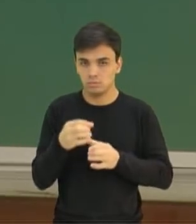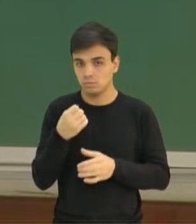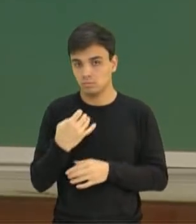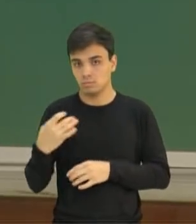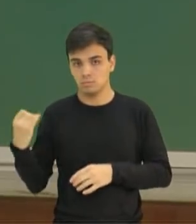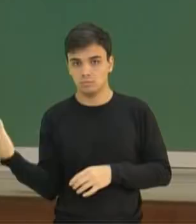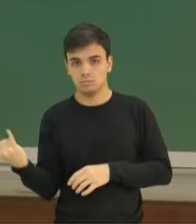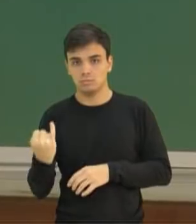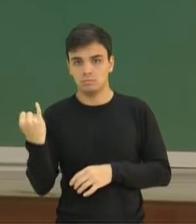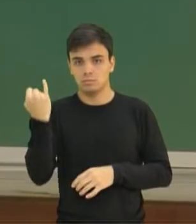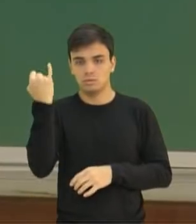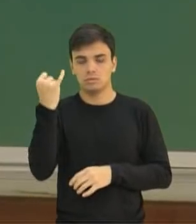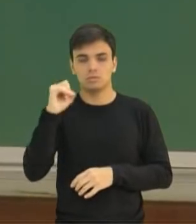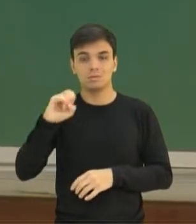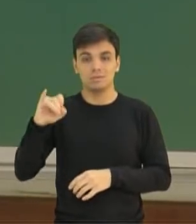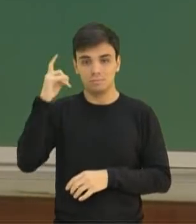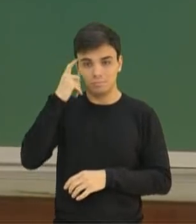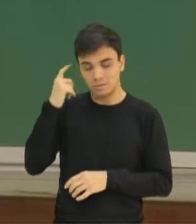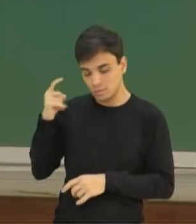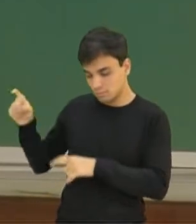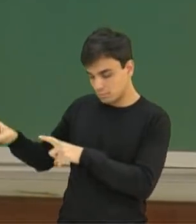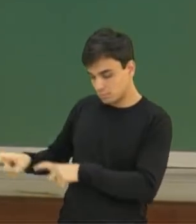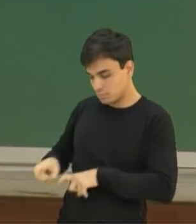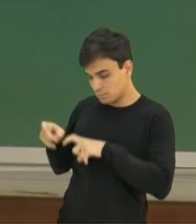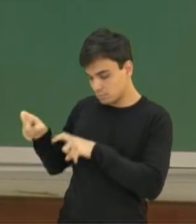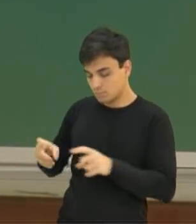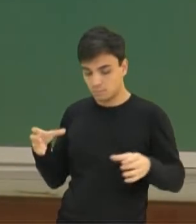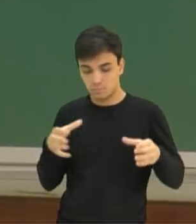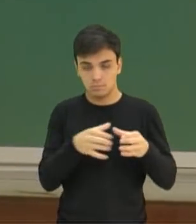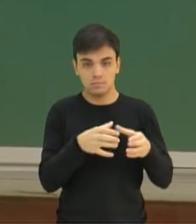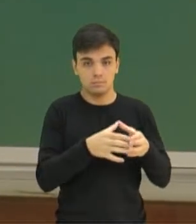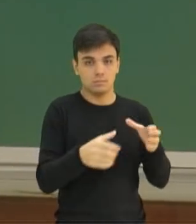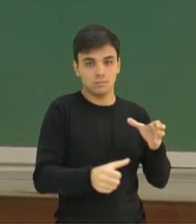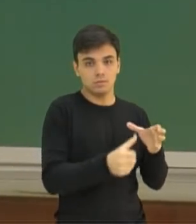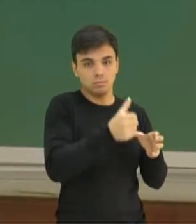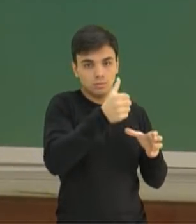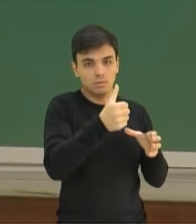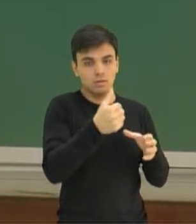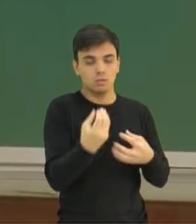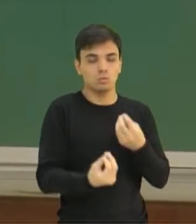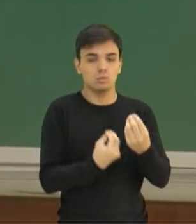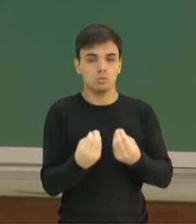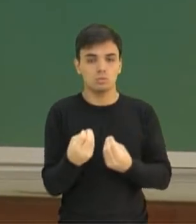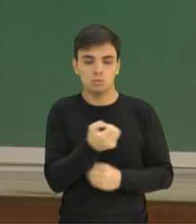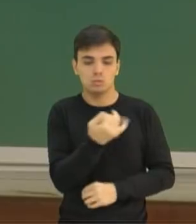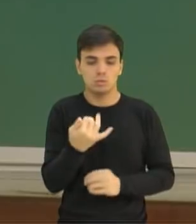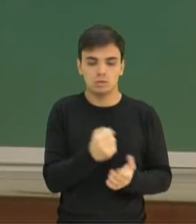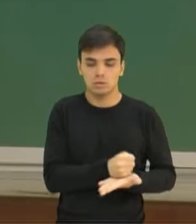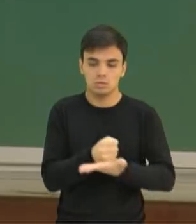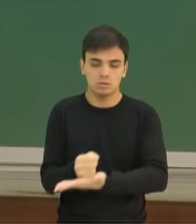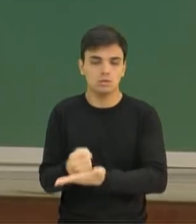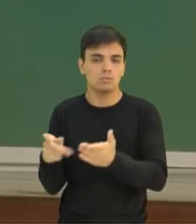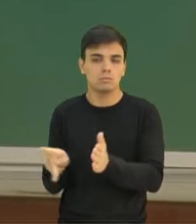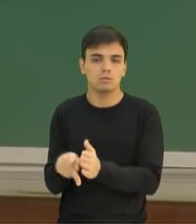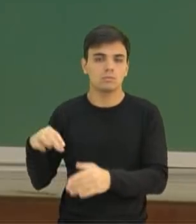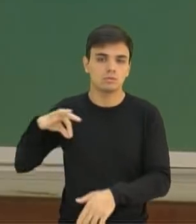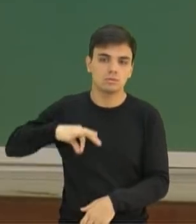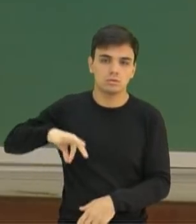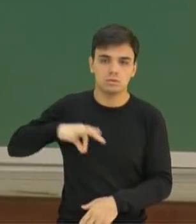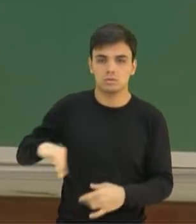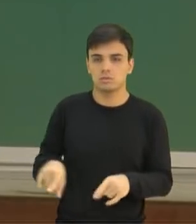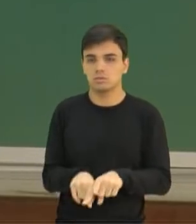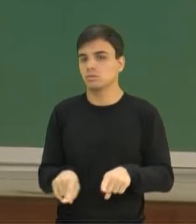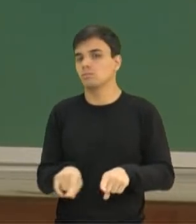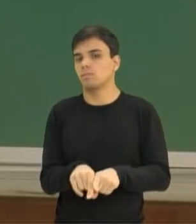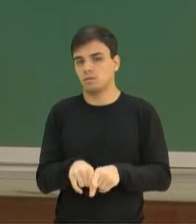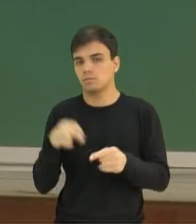Quando a gente pensa ali de agropecuária, setor primário e o quanto isso contribui para a geração de renda, para a